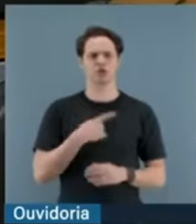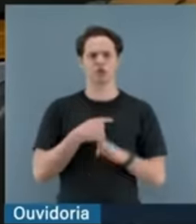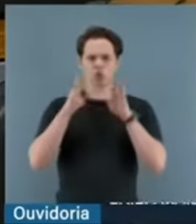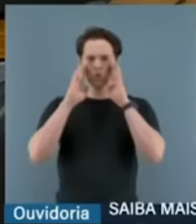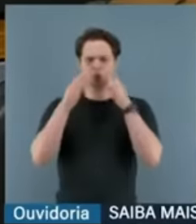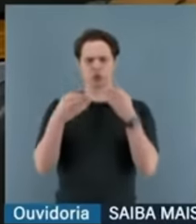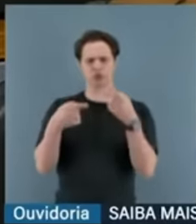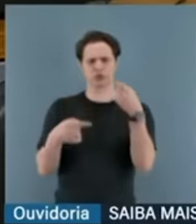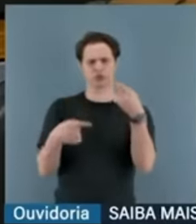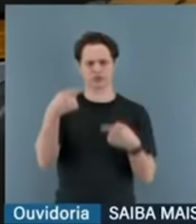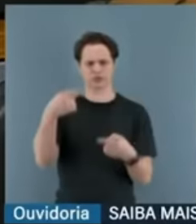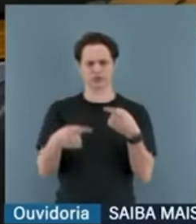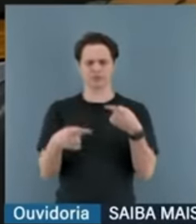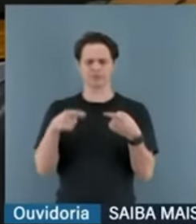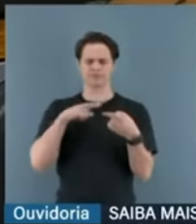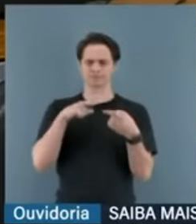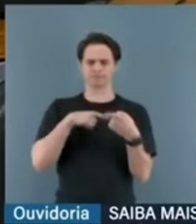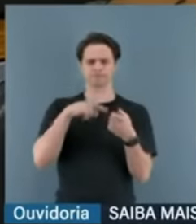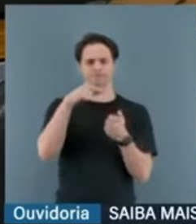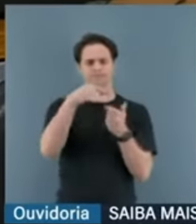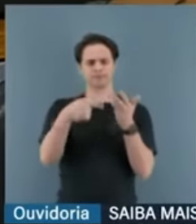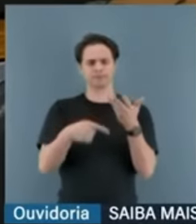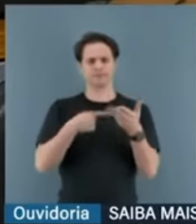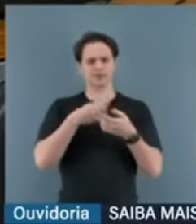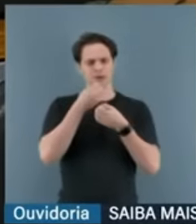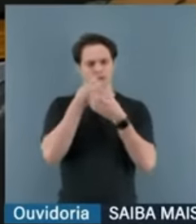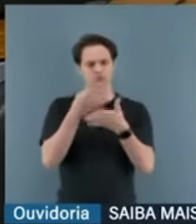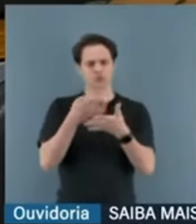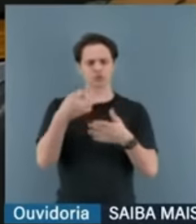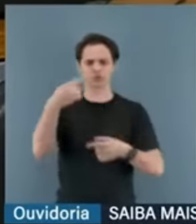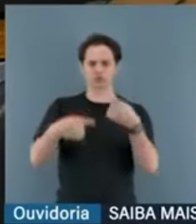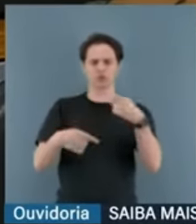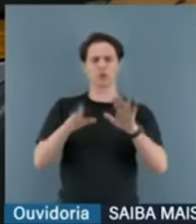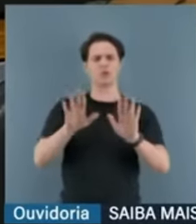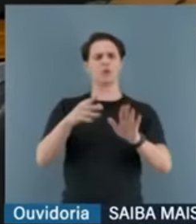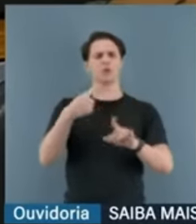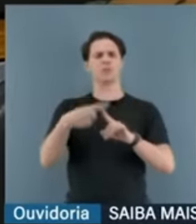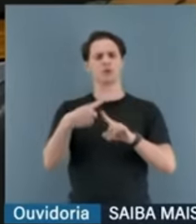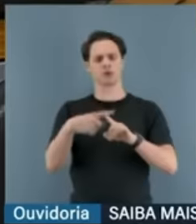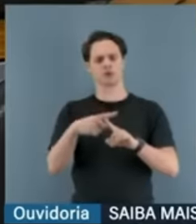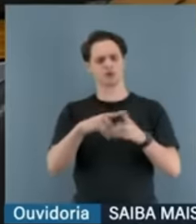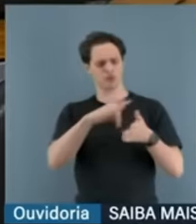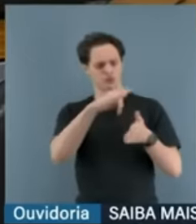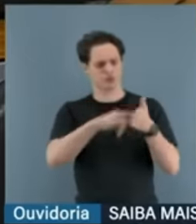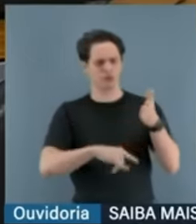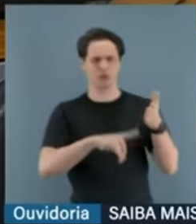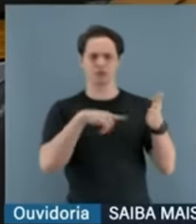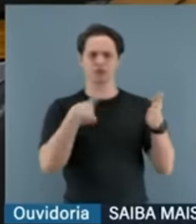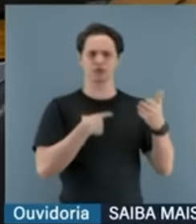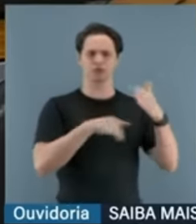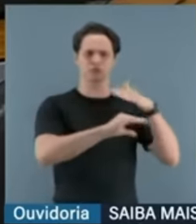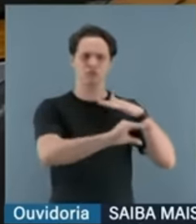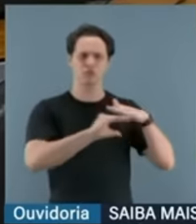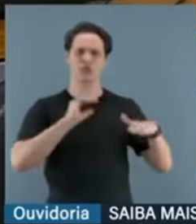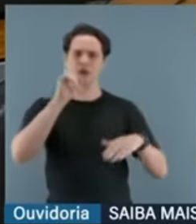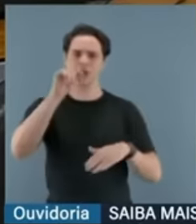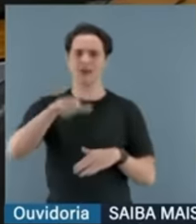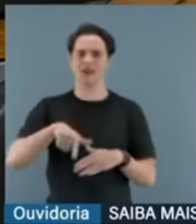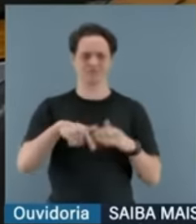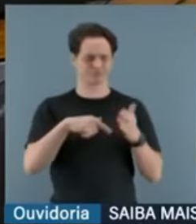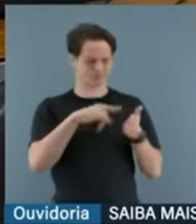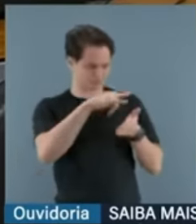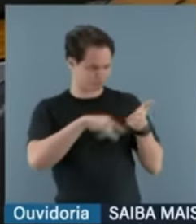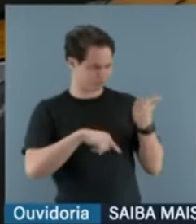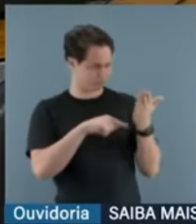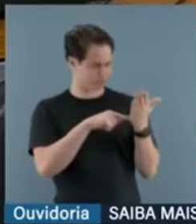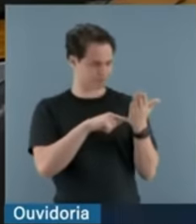continuarmos com alguns dos depoimentos, porque os documentos que nós estamos recebendo são, sinceramente, desculpa